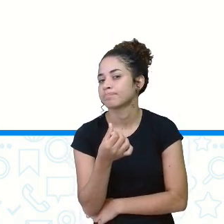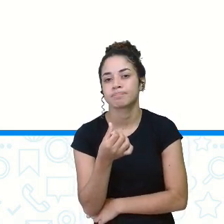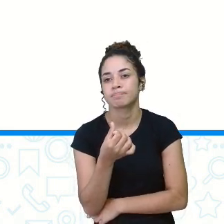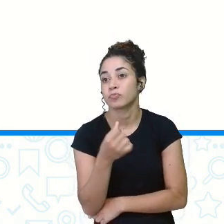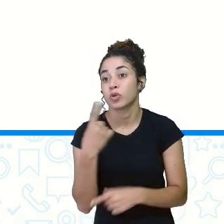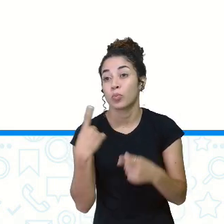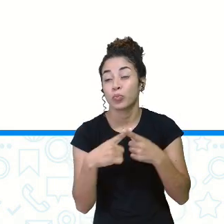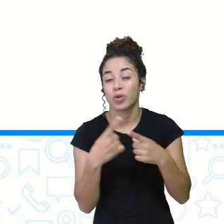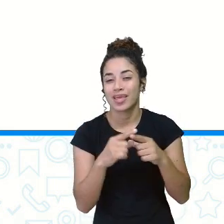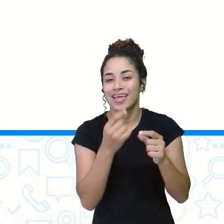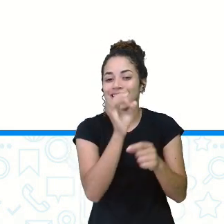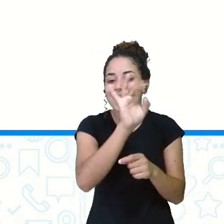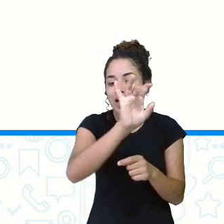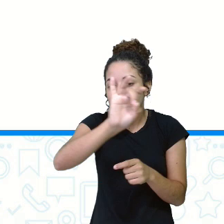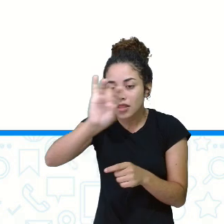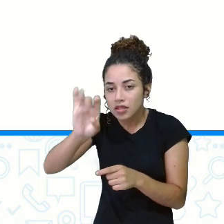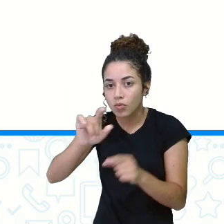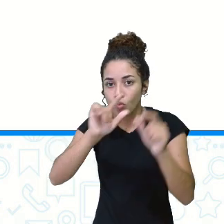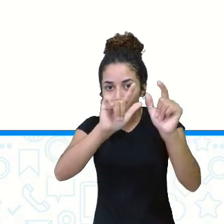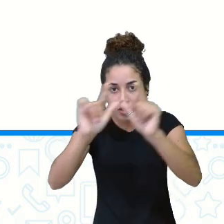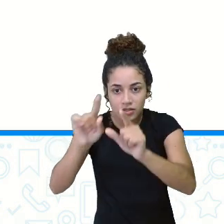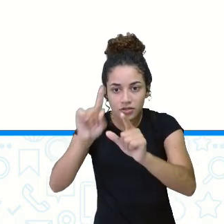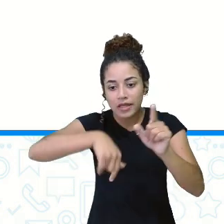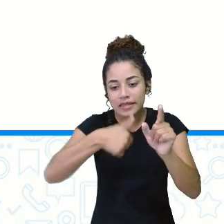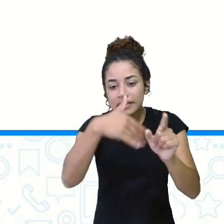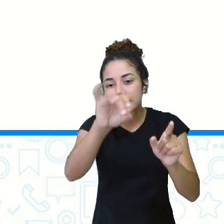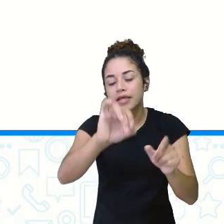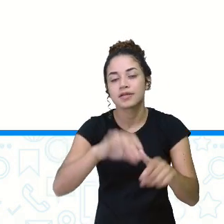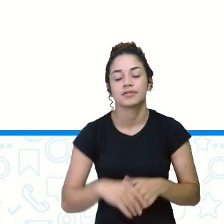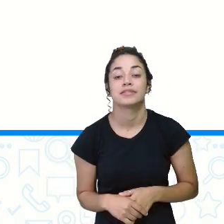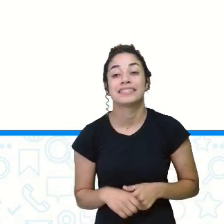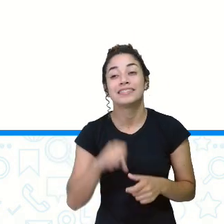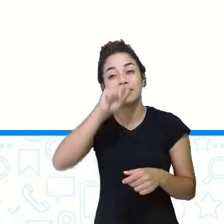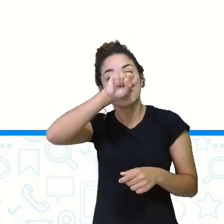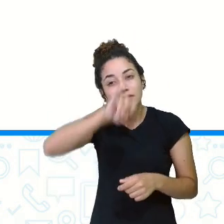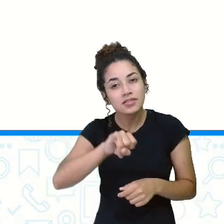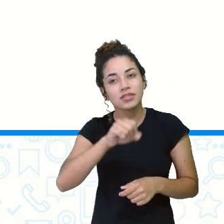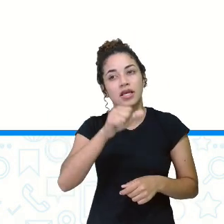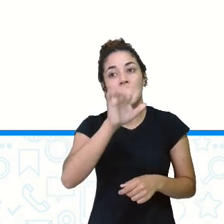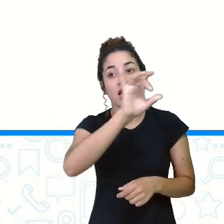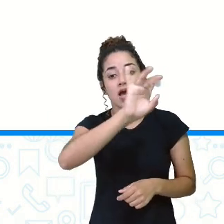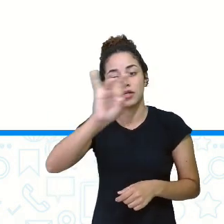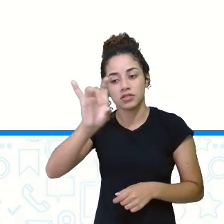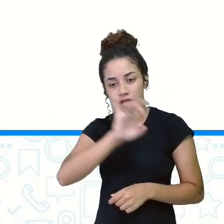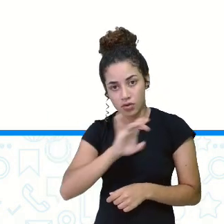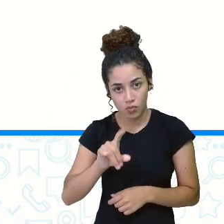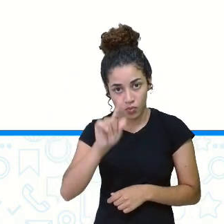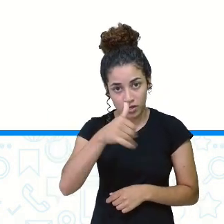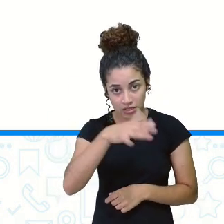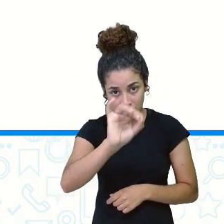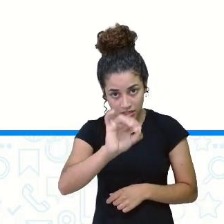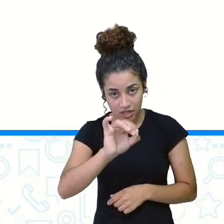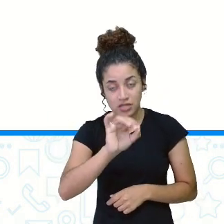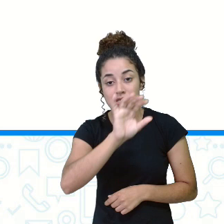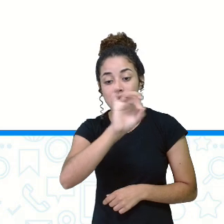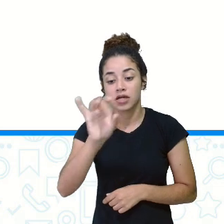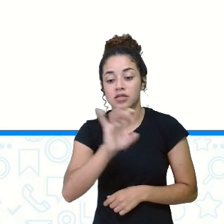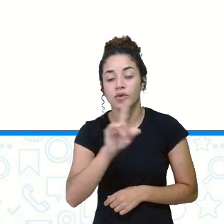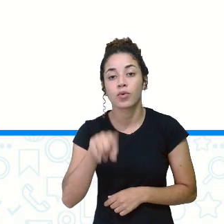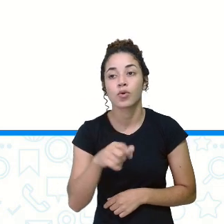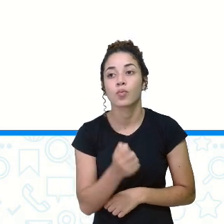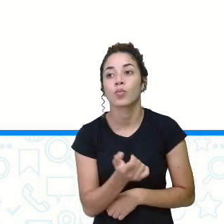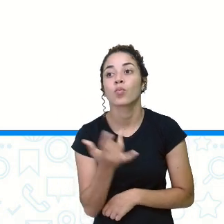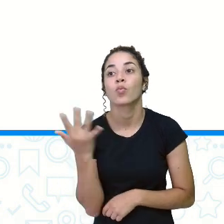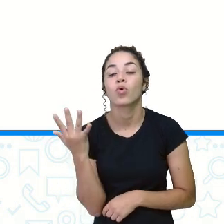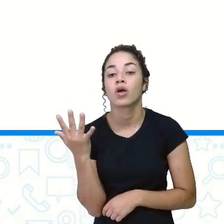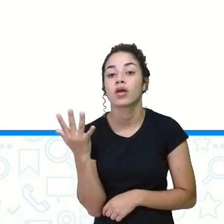porque cada um vale 10. Então, se cada um vale 10, cada quadradinho desse vale